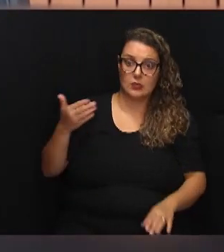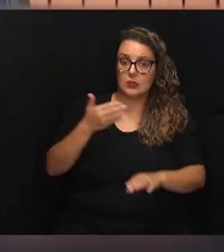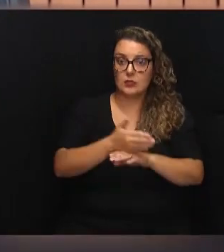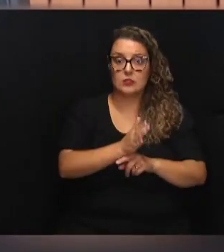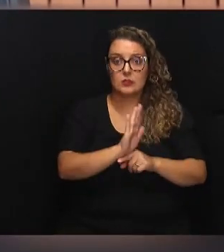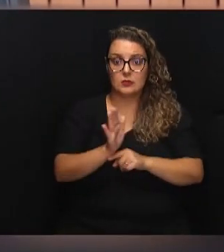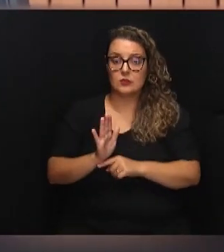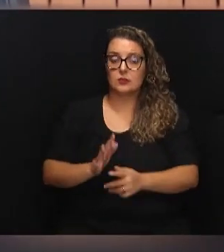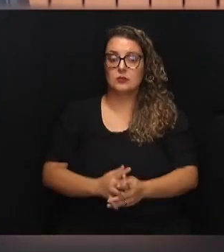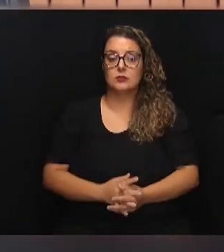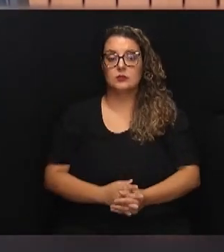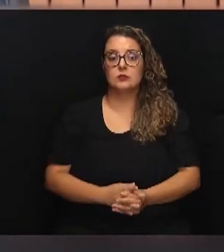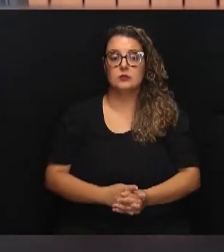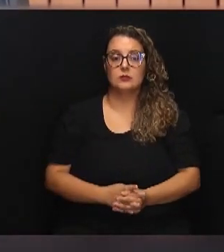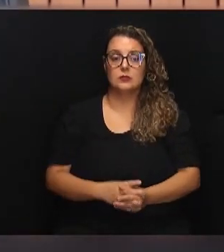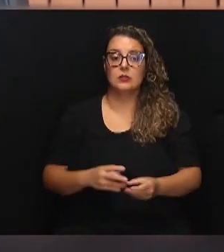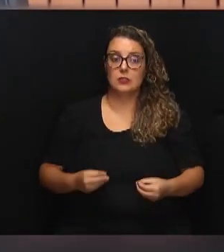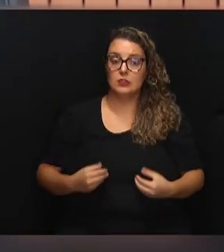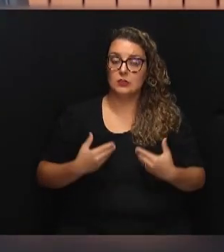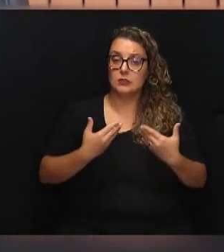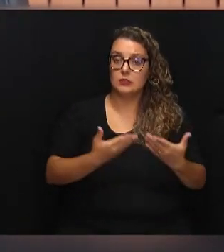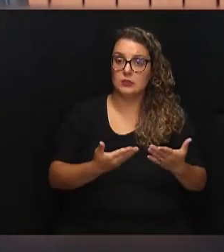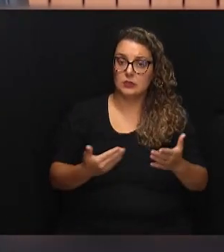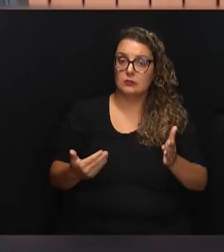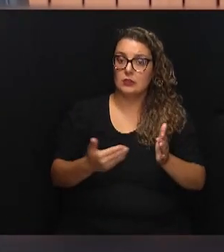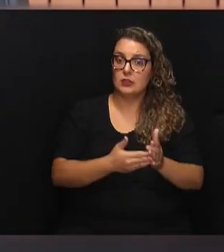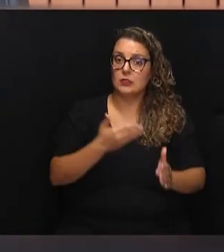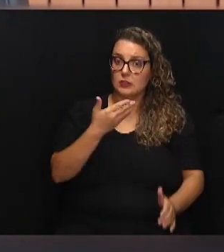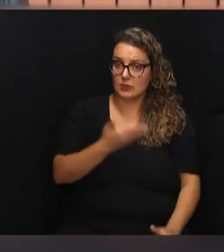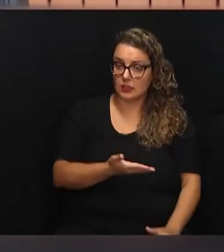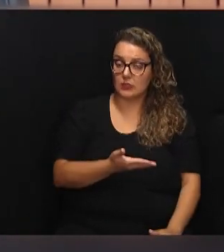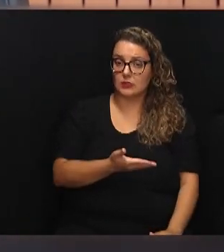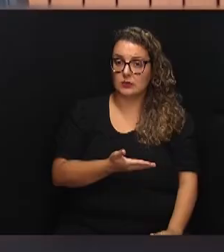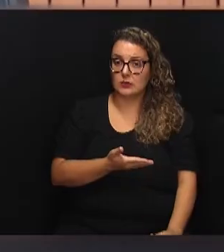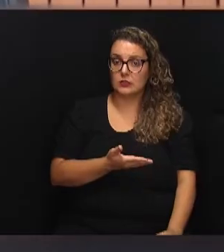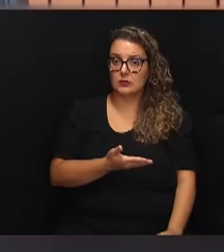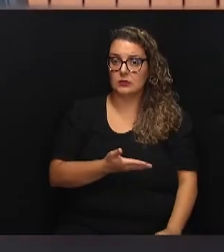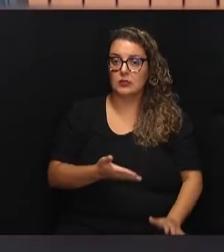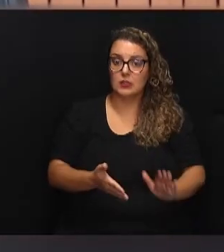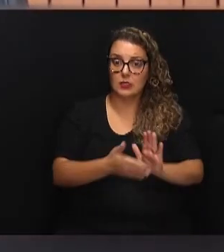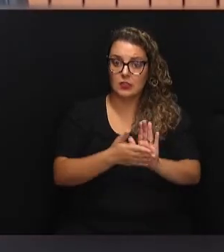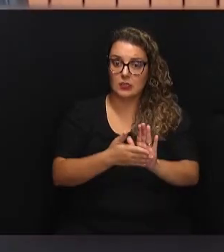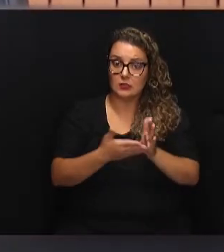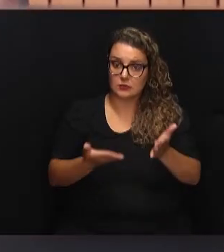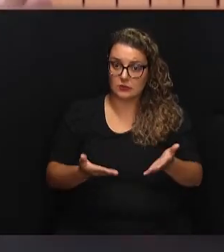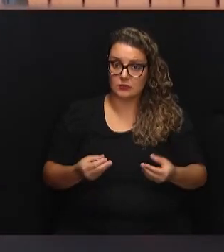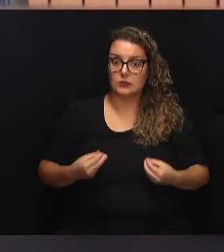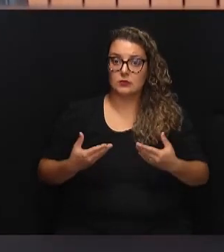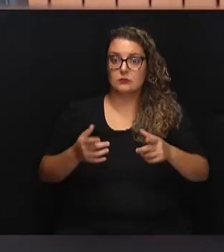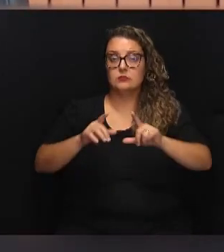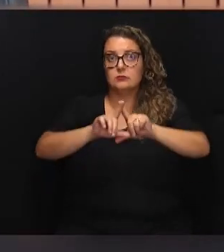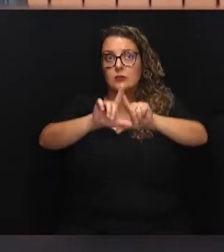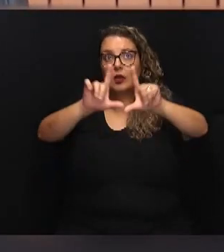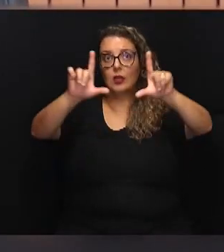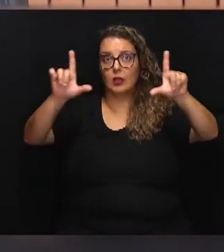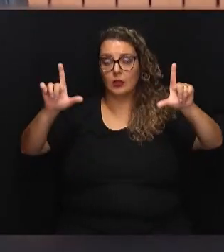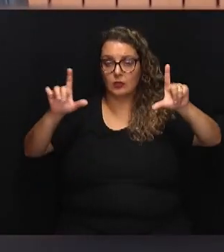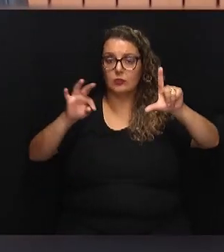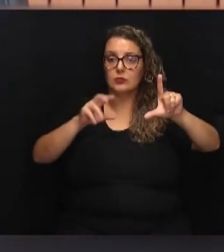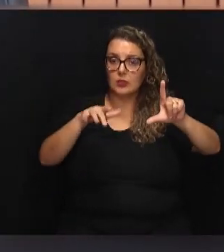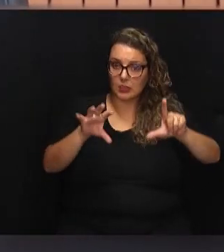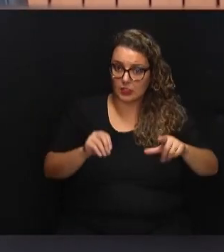cinema, a gente levar até ela essa proposta de colocar lá um telão